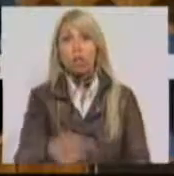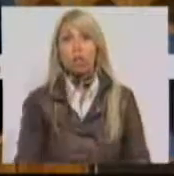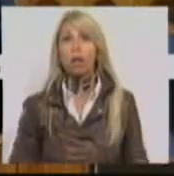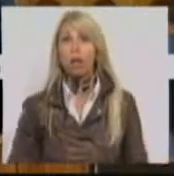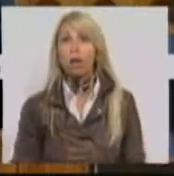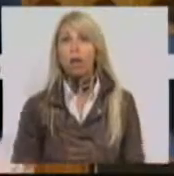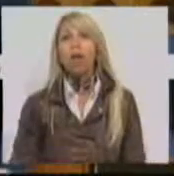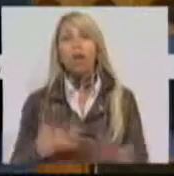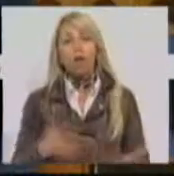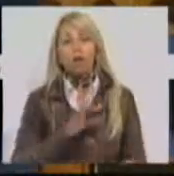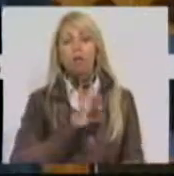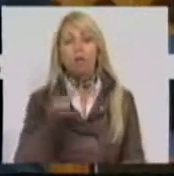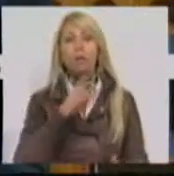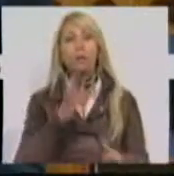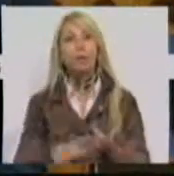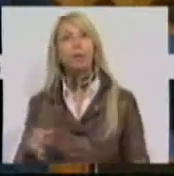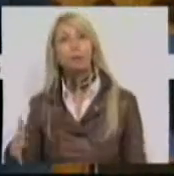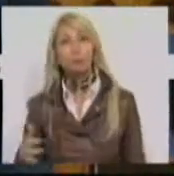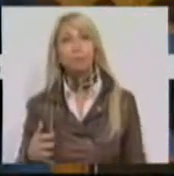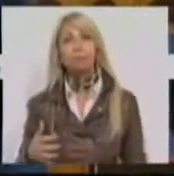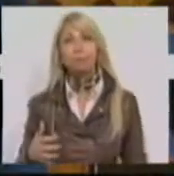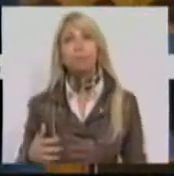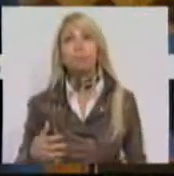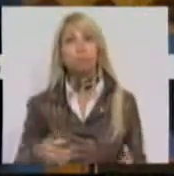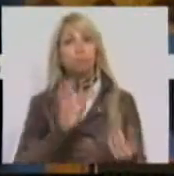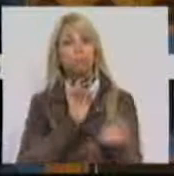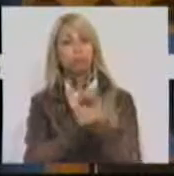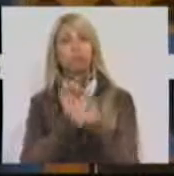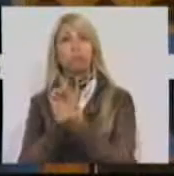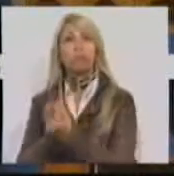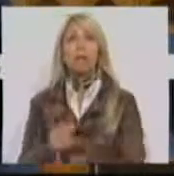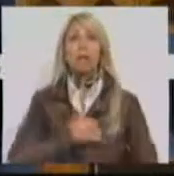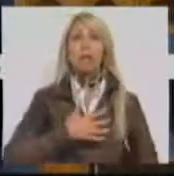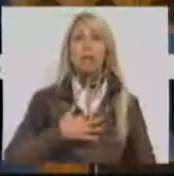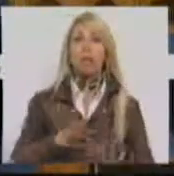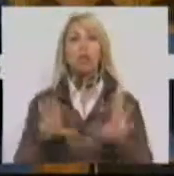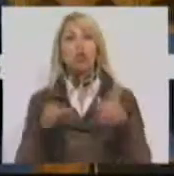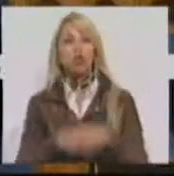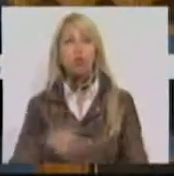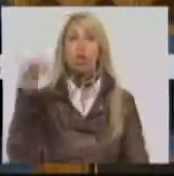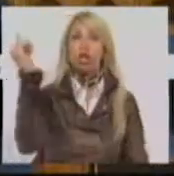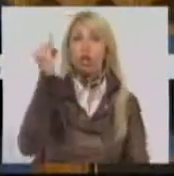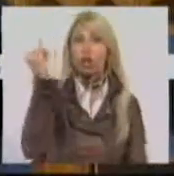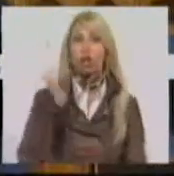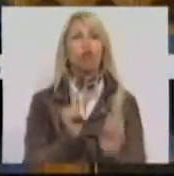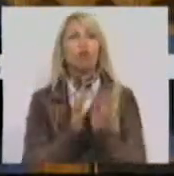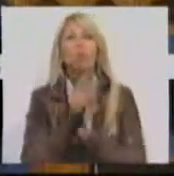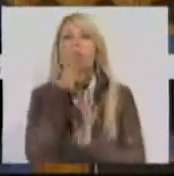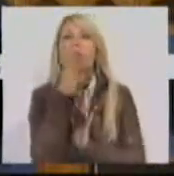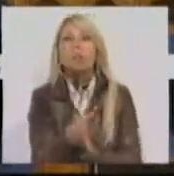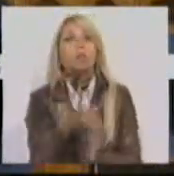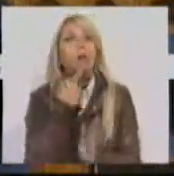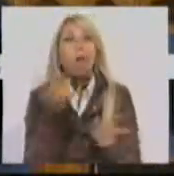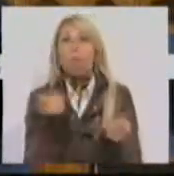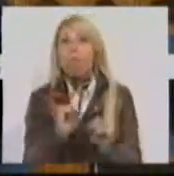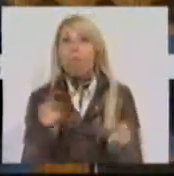os senhores nesta Câmara, que recebem como nós as entidades, os grupos, as instituições, que todas elas dizem não